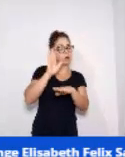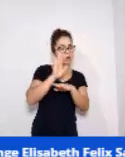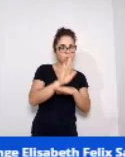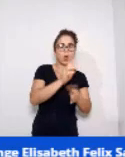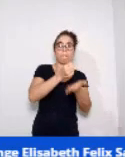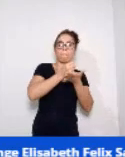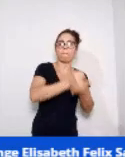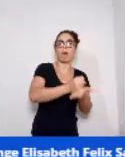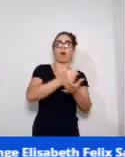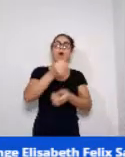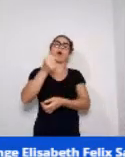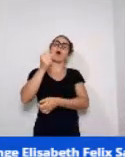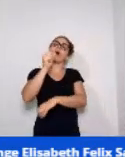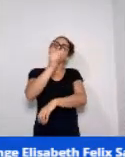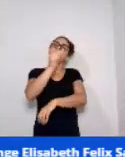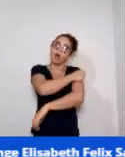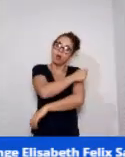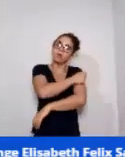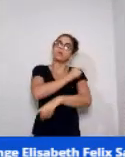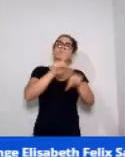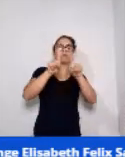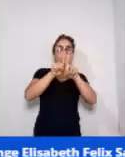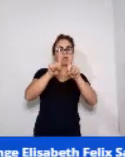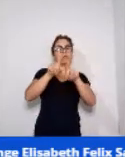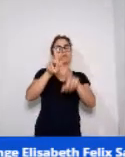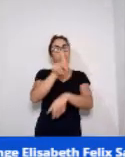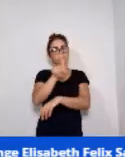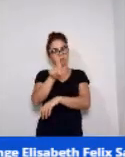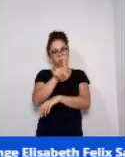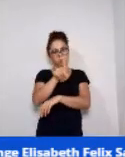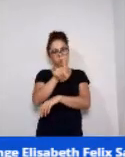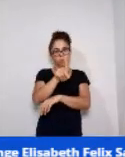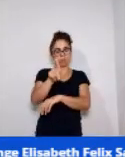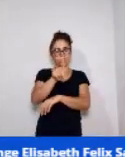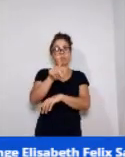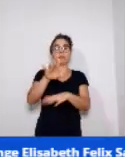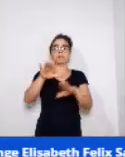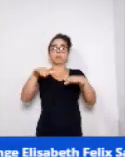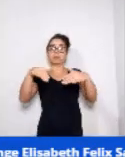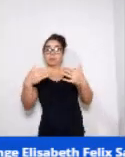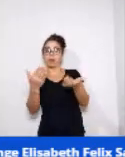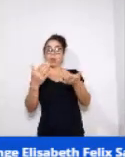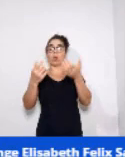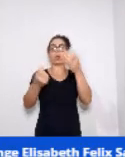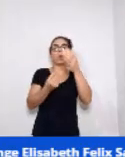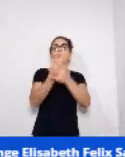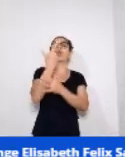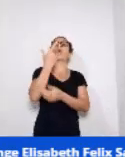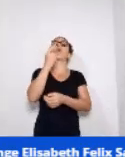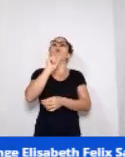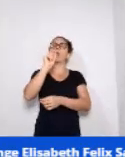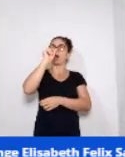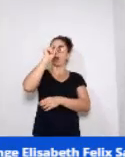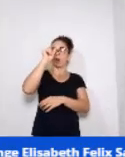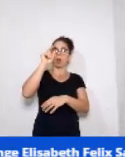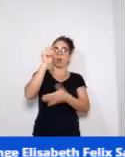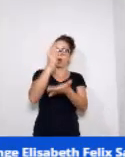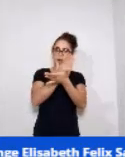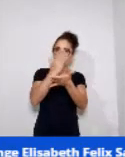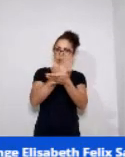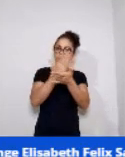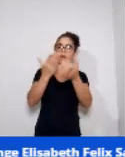também professores. Foi então que surgiu o caderno base. Pode passar, fazendo favor.